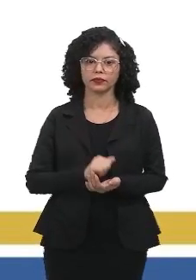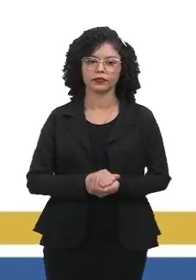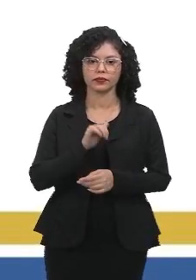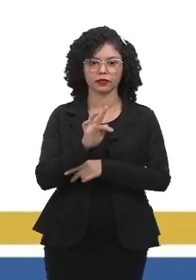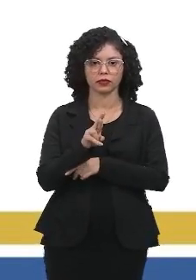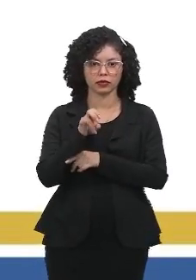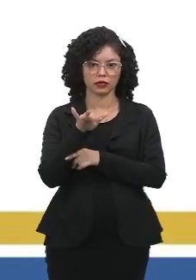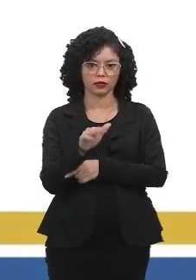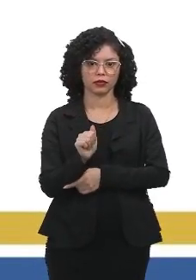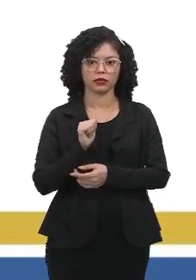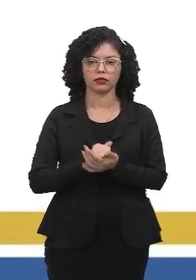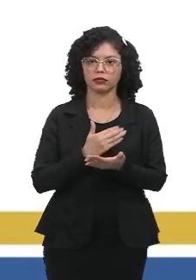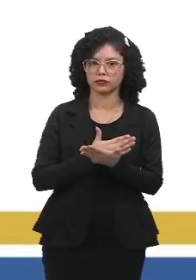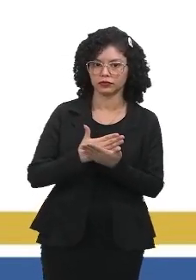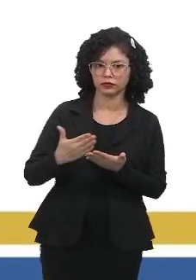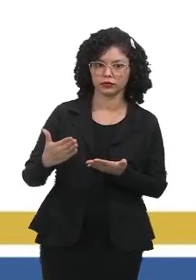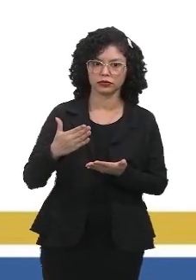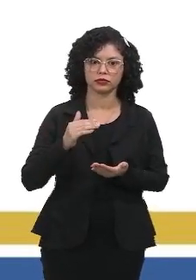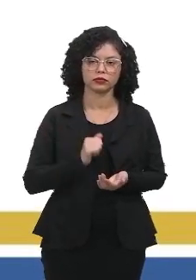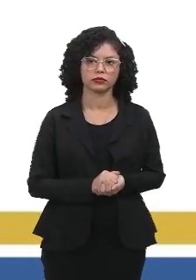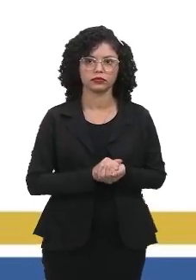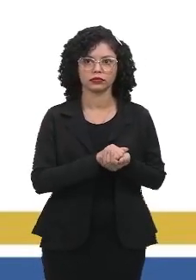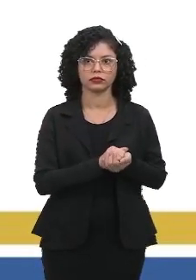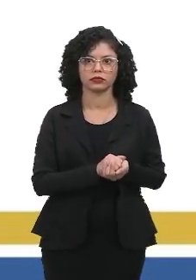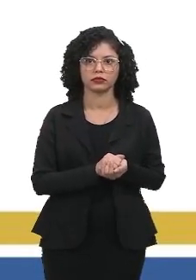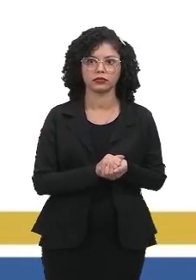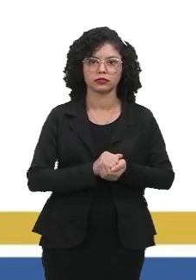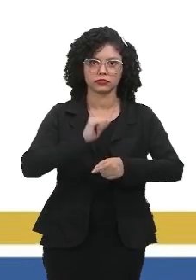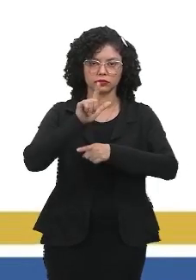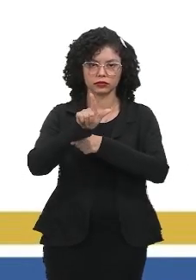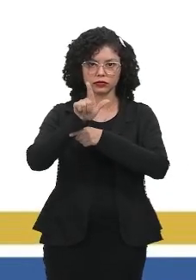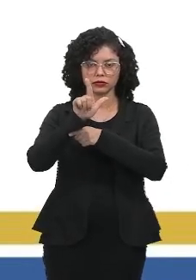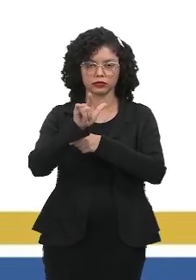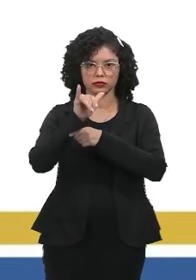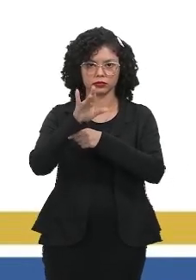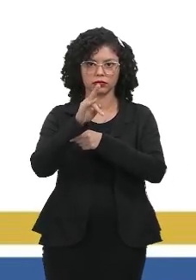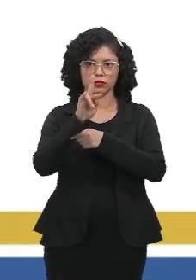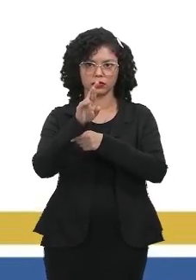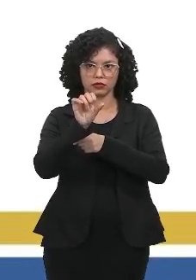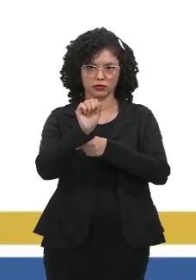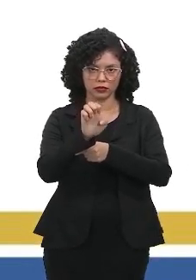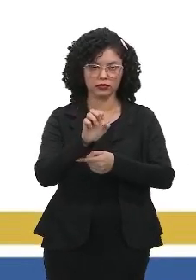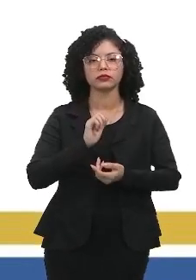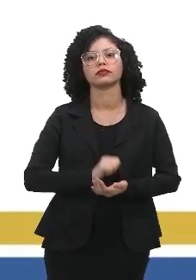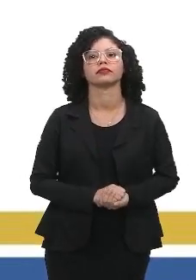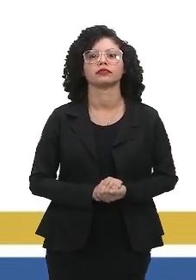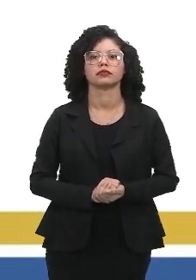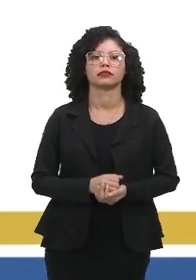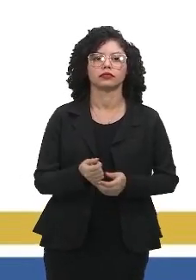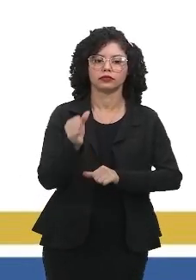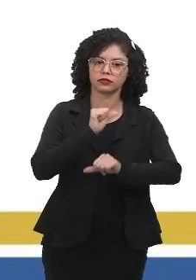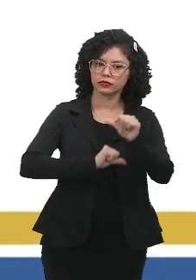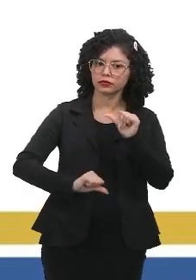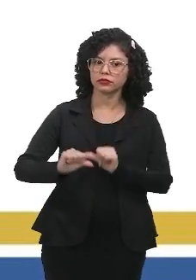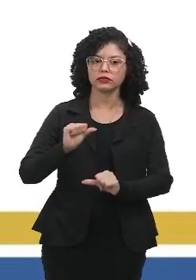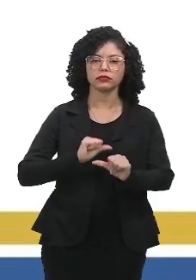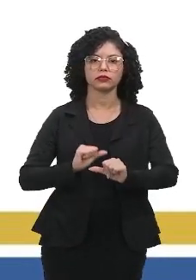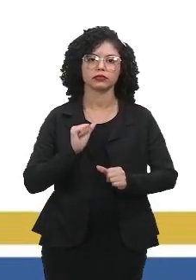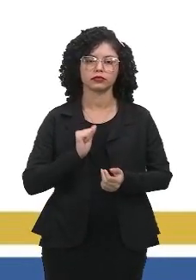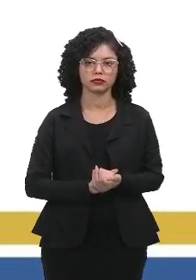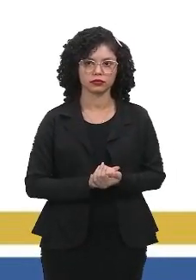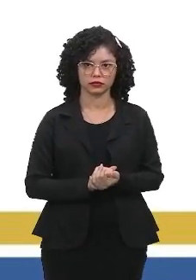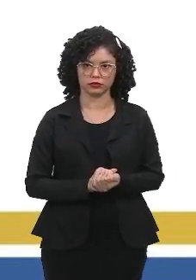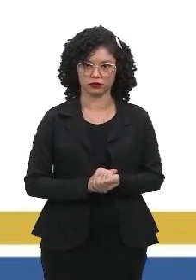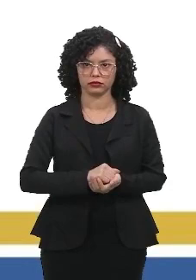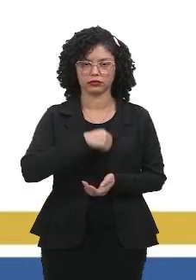aeróbica começa com uma etapa chamada de glicólise quando a glicose é transformada em